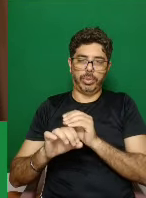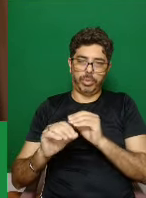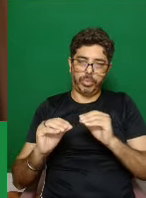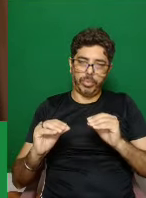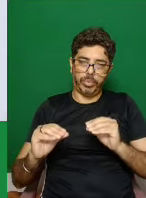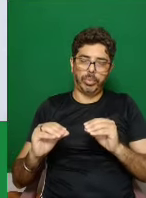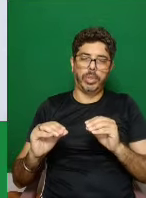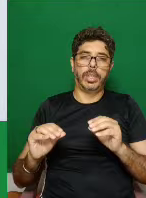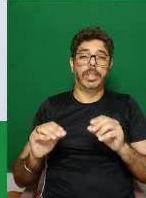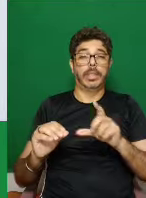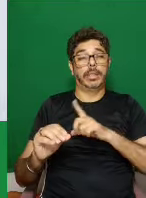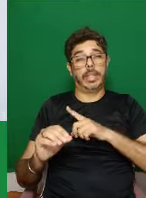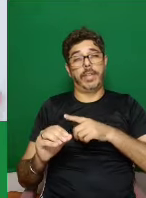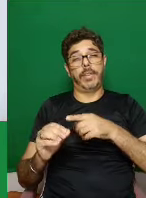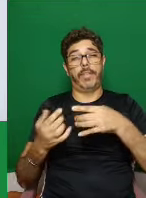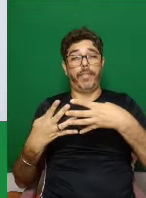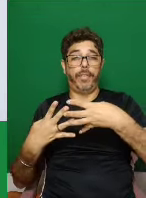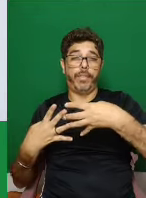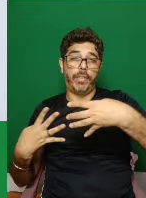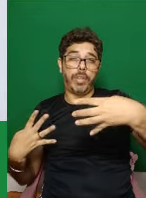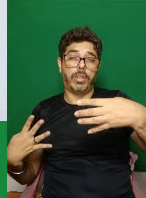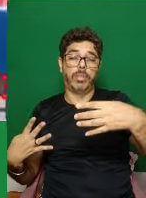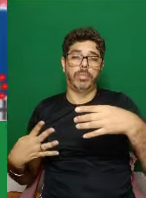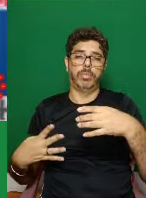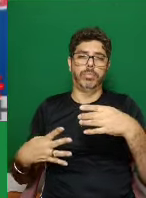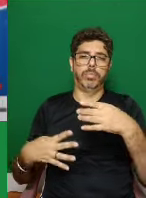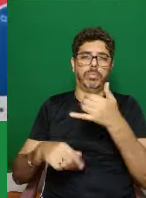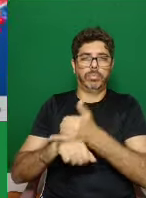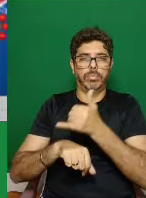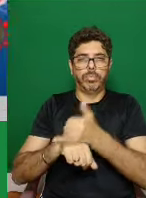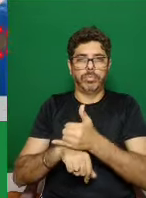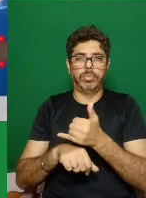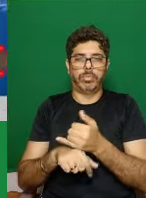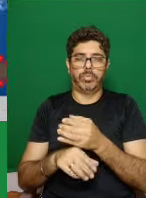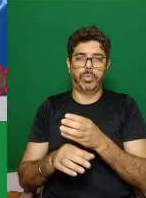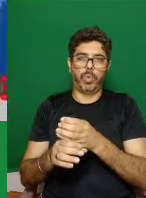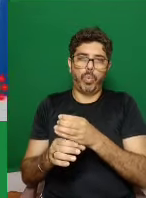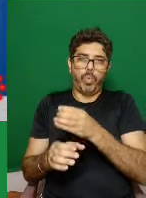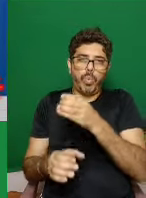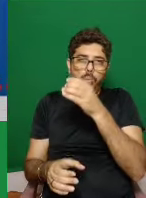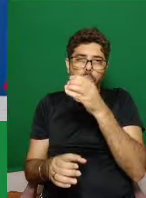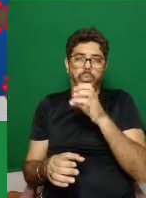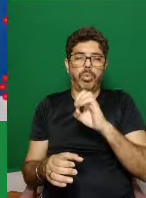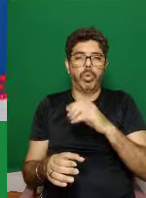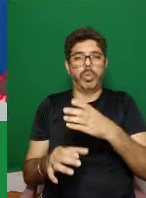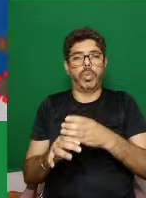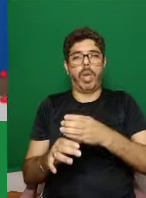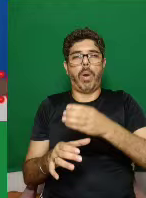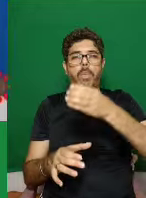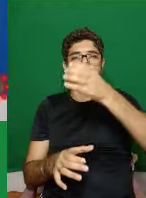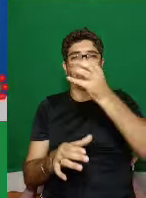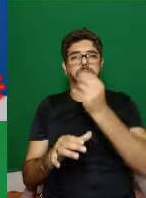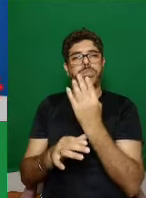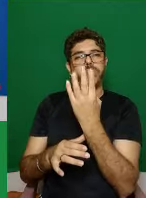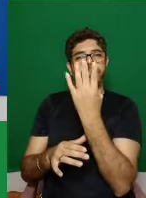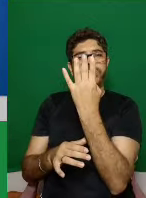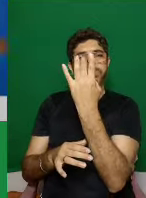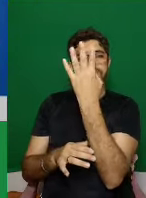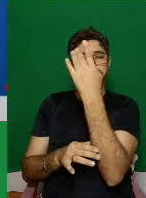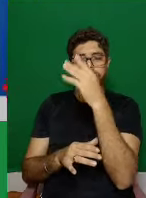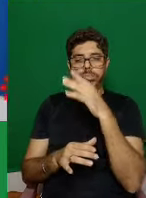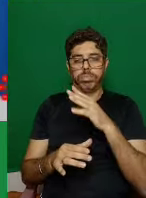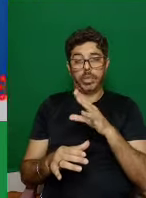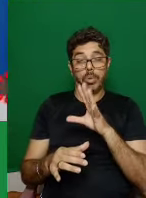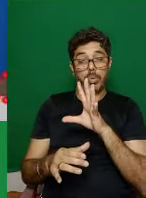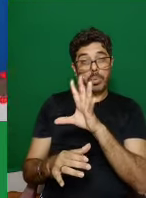de um tubo ou dentro da própria chaminé. Esses eletrodos carregados negativamente com uma alta voltagem fazem